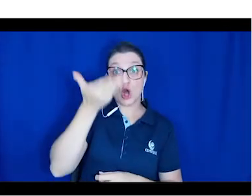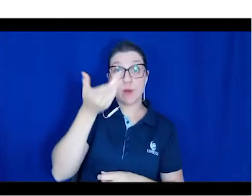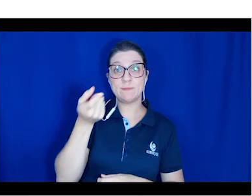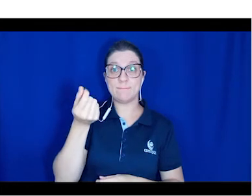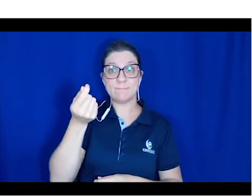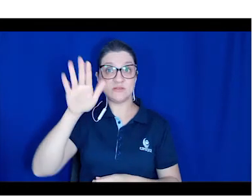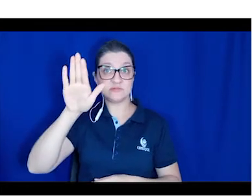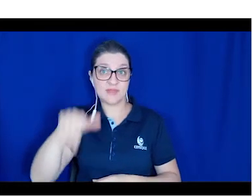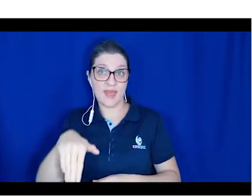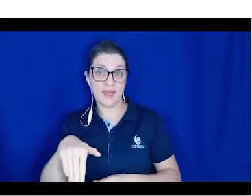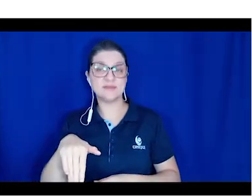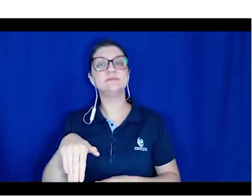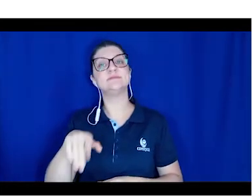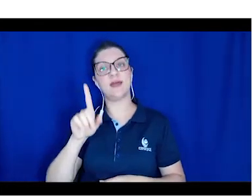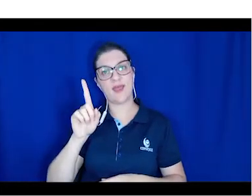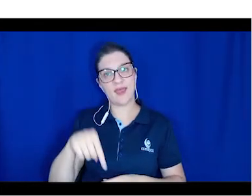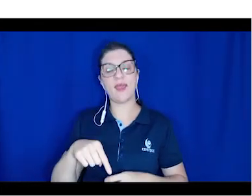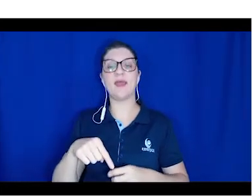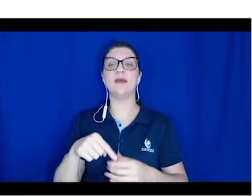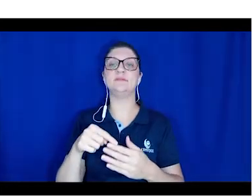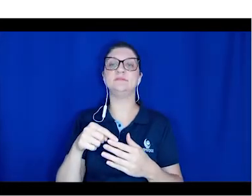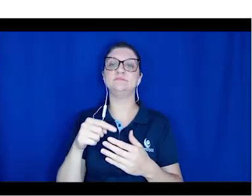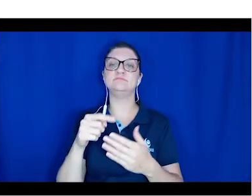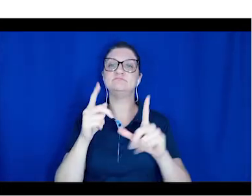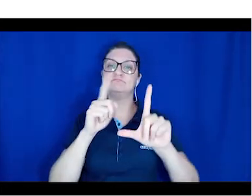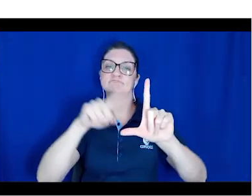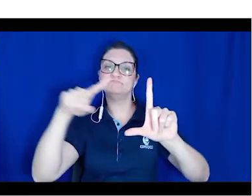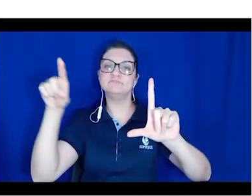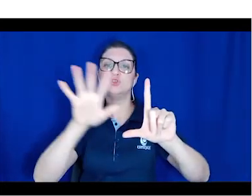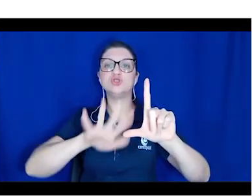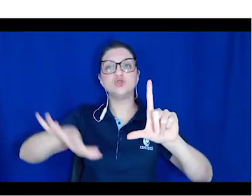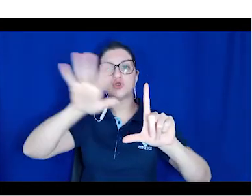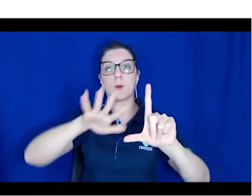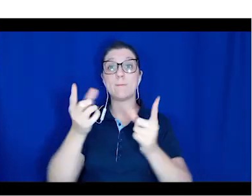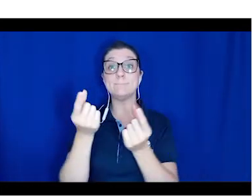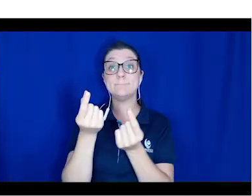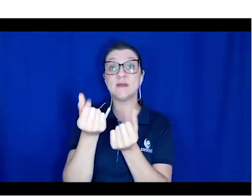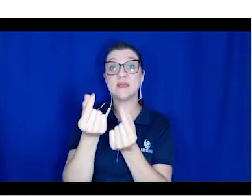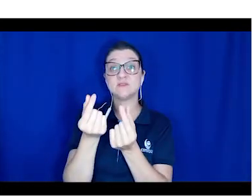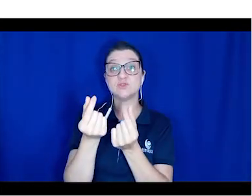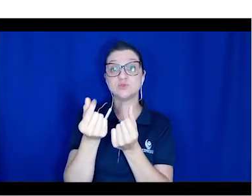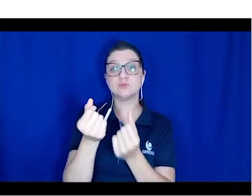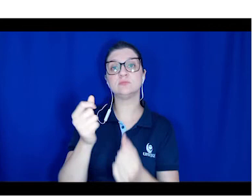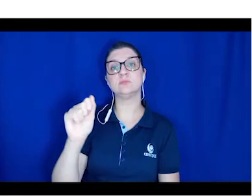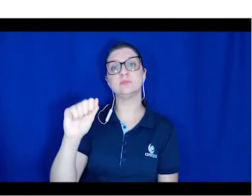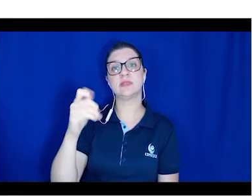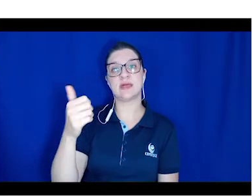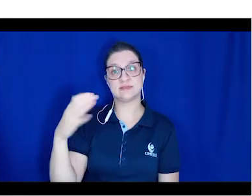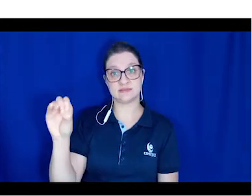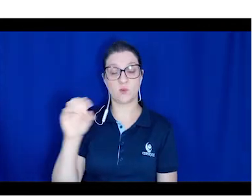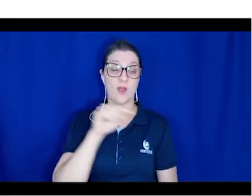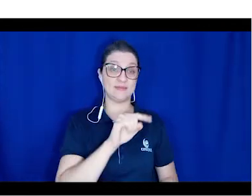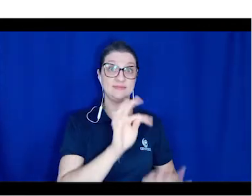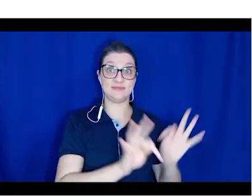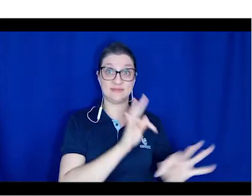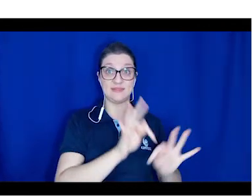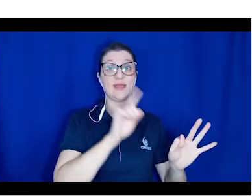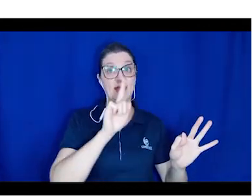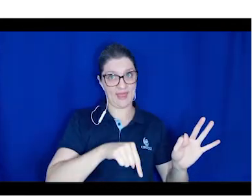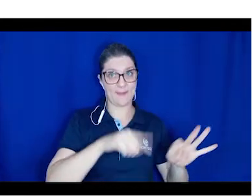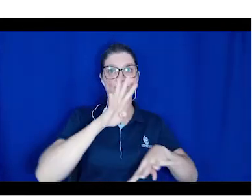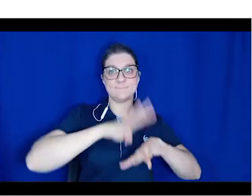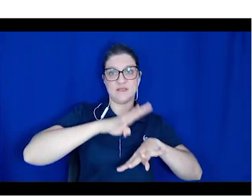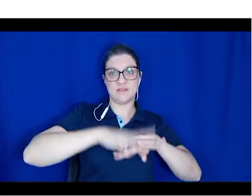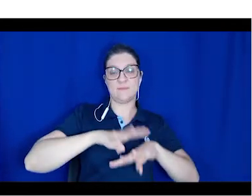desenhos feitos sobre os preços das ações. Já a análise técnica, utiliza-se estatística,